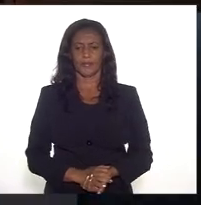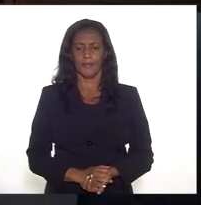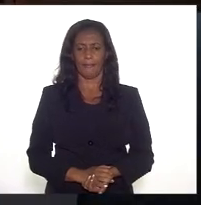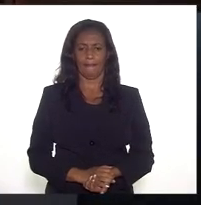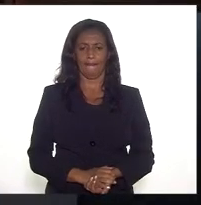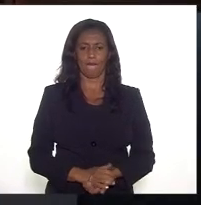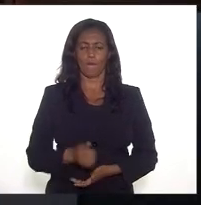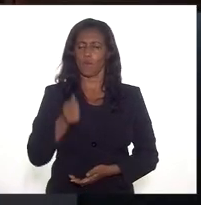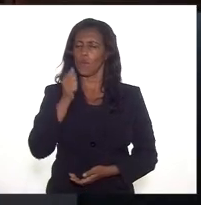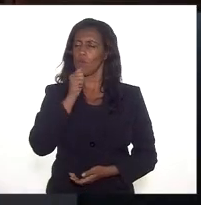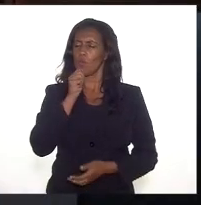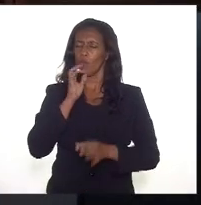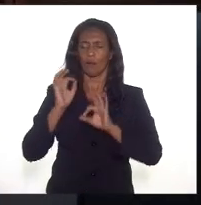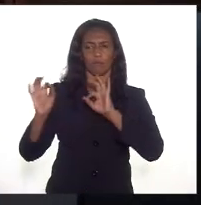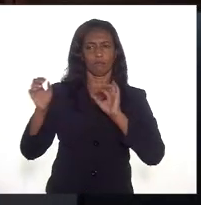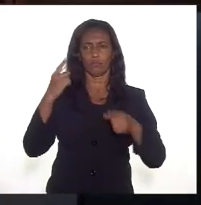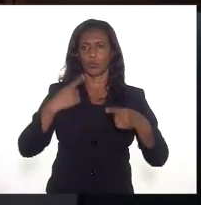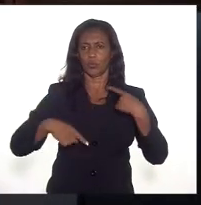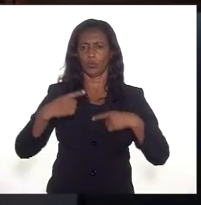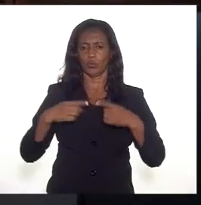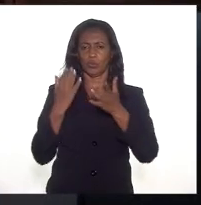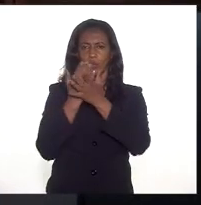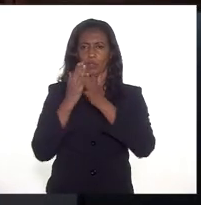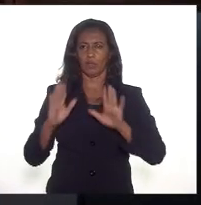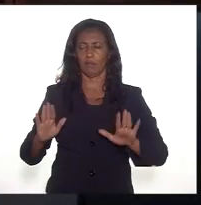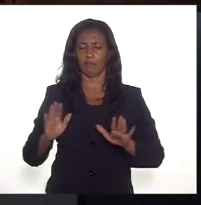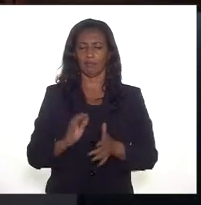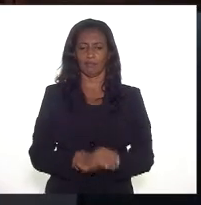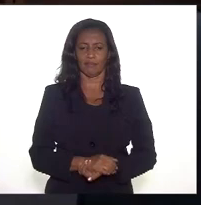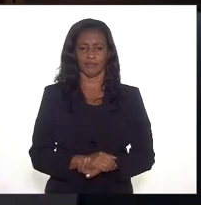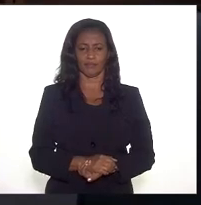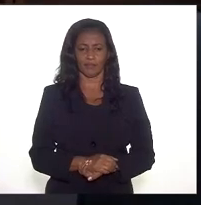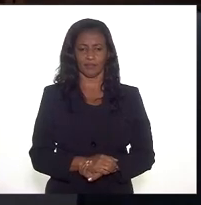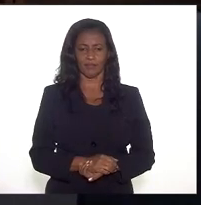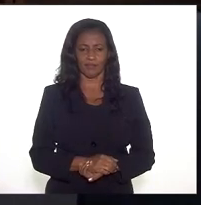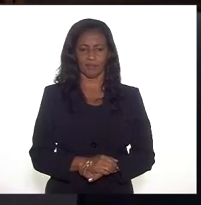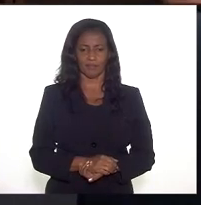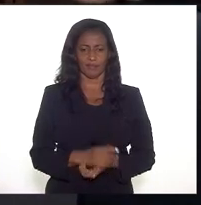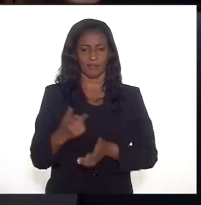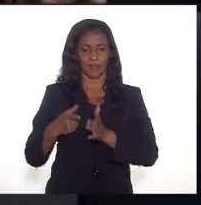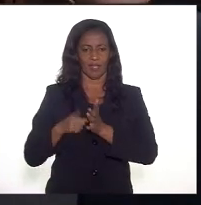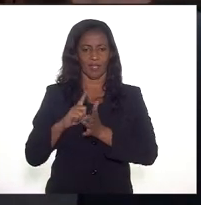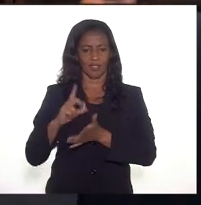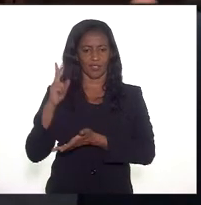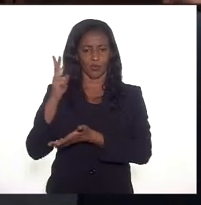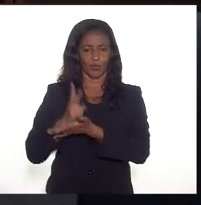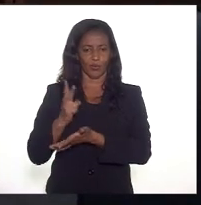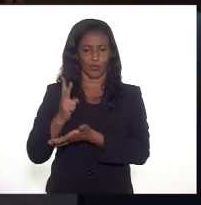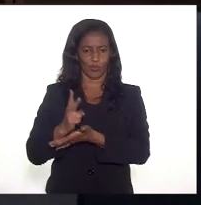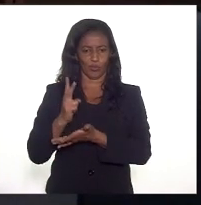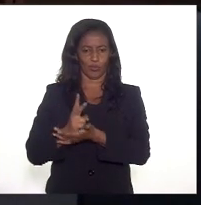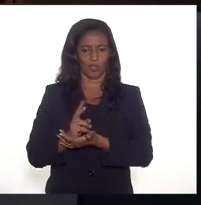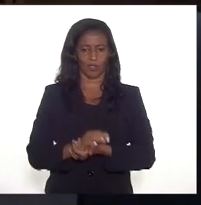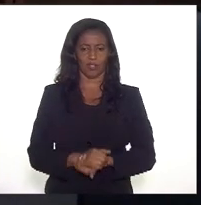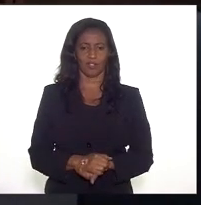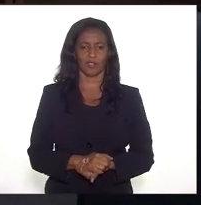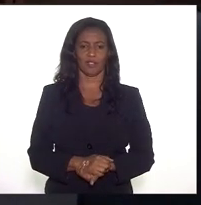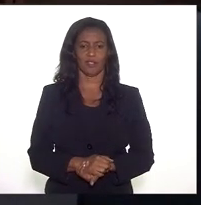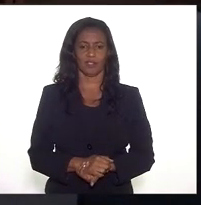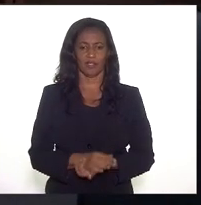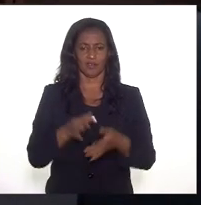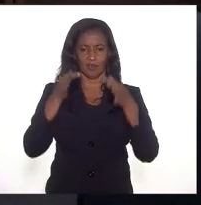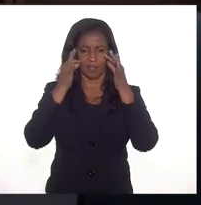Não havendo quem queira discutir, encerrada a discussão. Eu, antes de dar sequência aqui à pauta, chamar a atenção das senhoras e